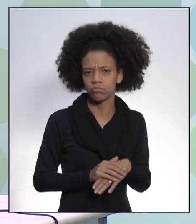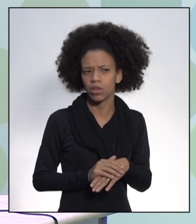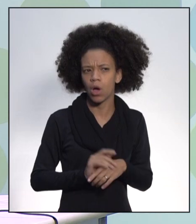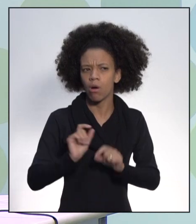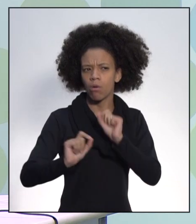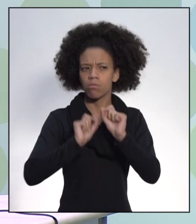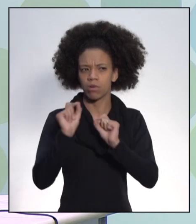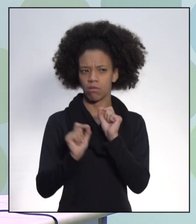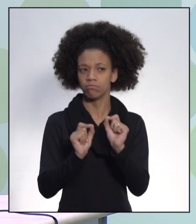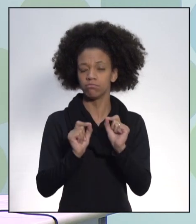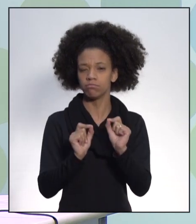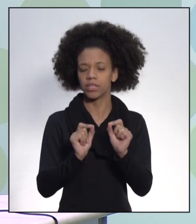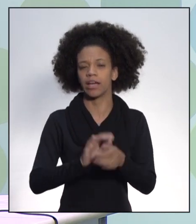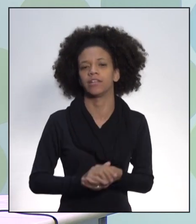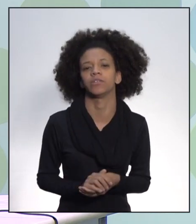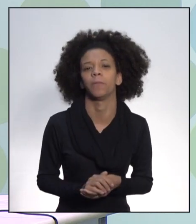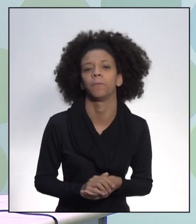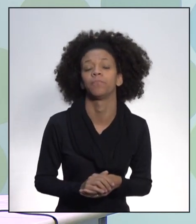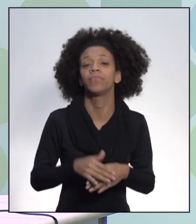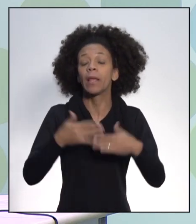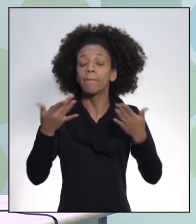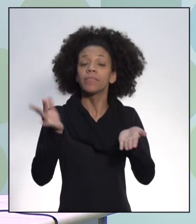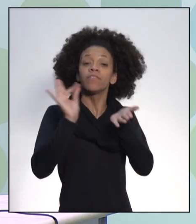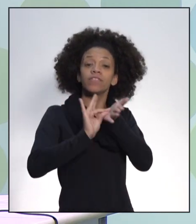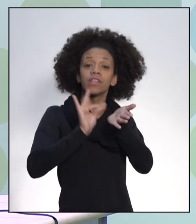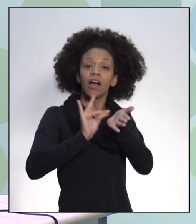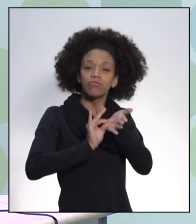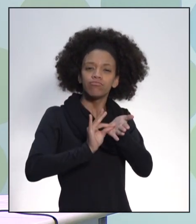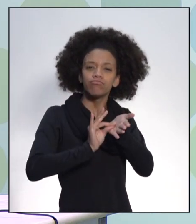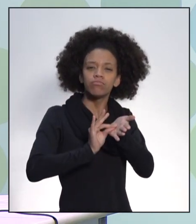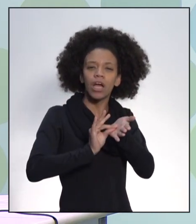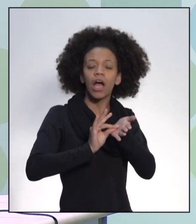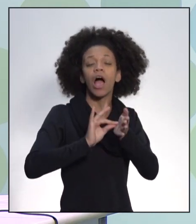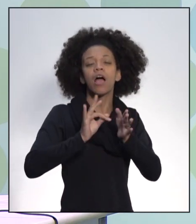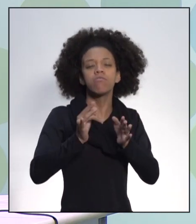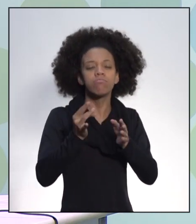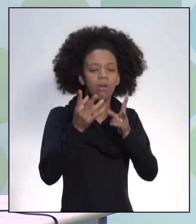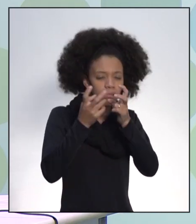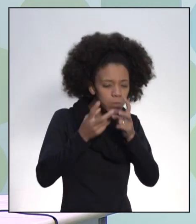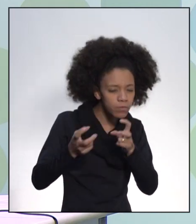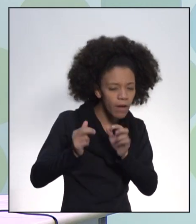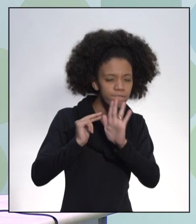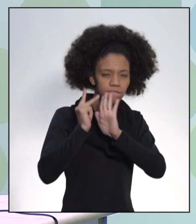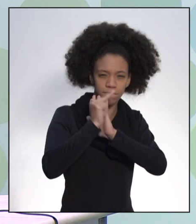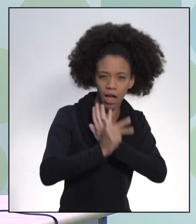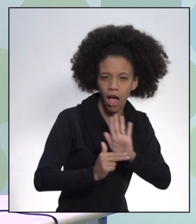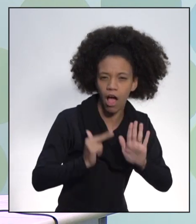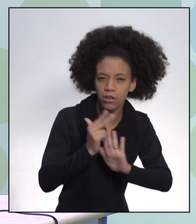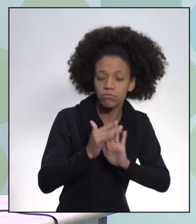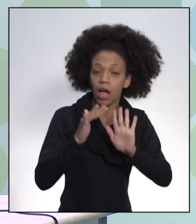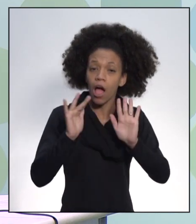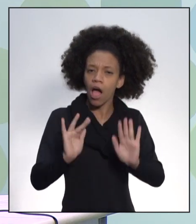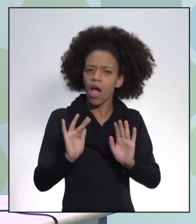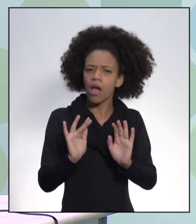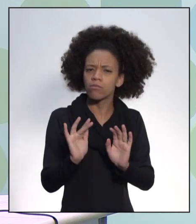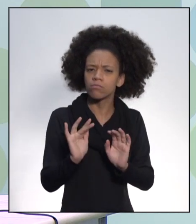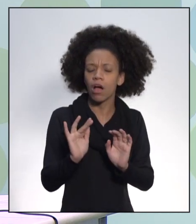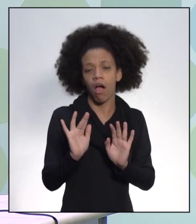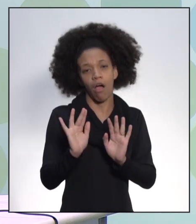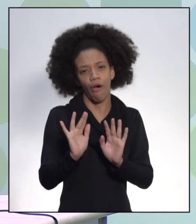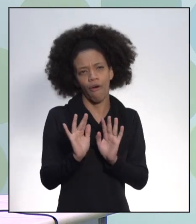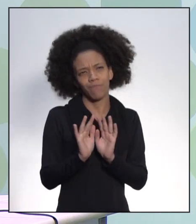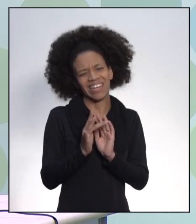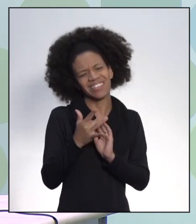conto? Na realidade, existem vários tipos de narrativas, né? Eu costumo falar para meus alunos que, olha, a minha avó